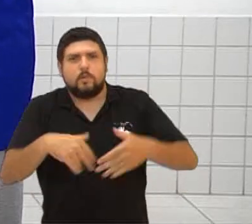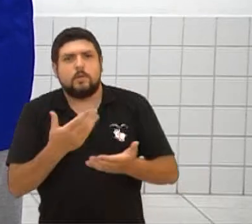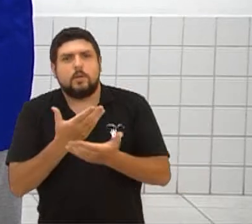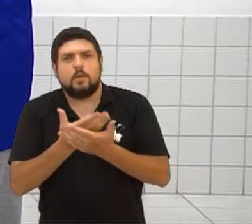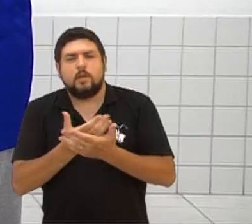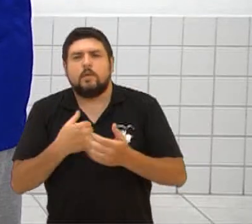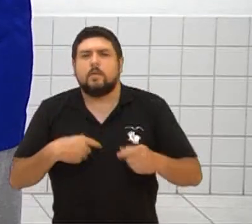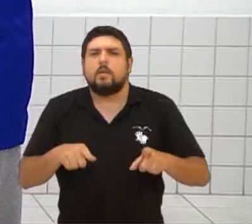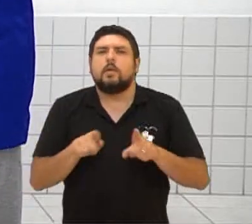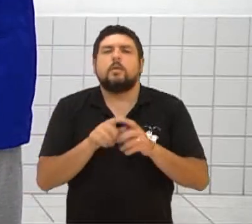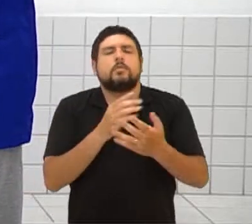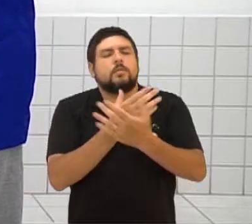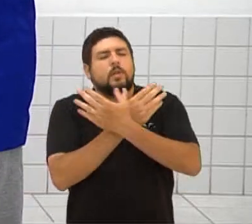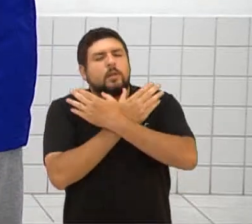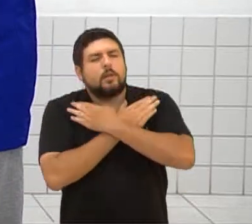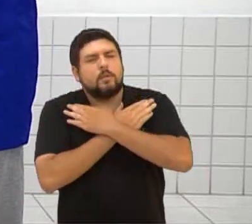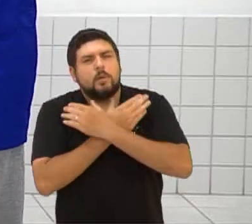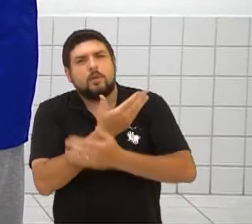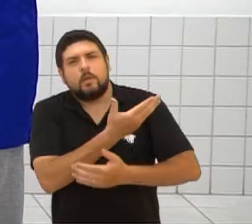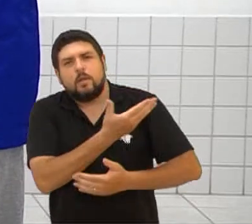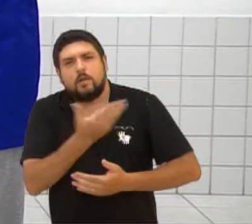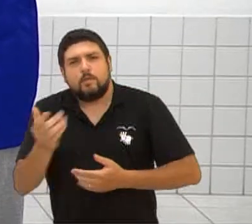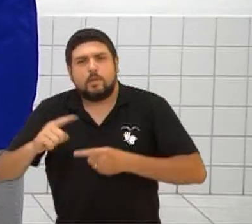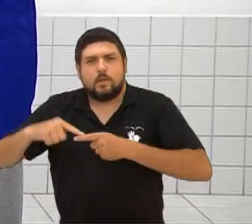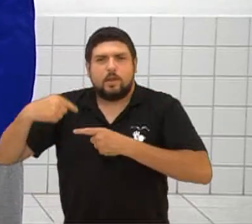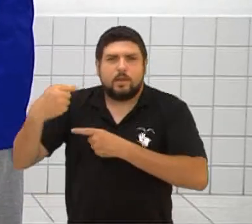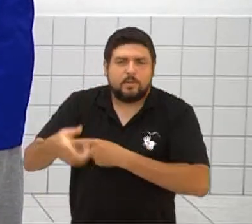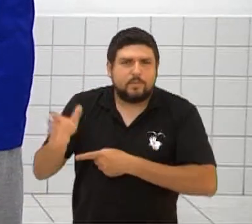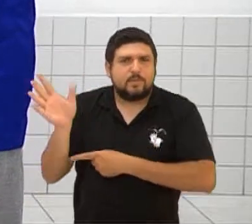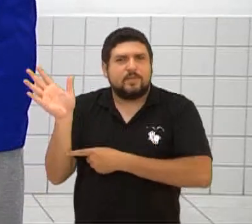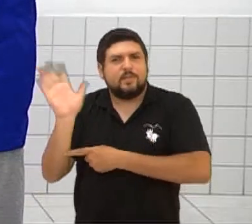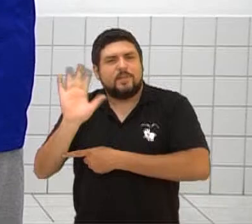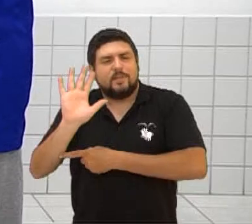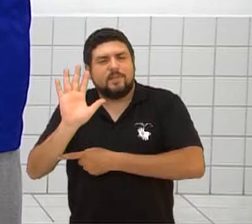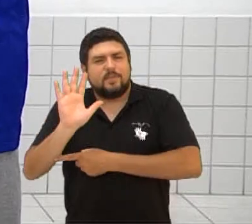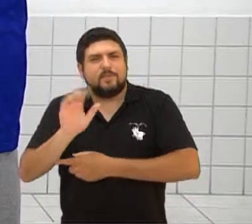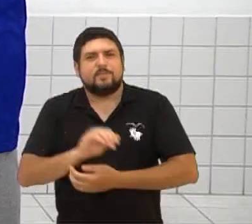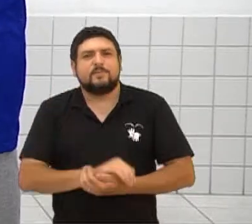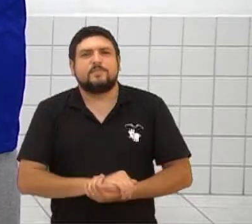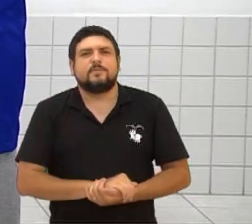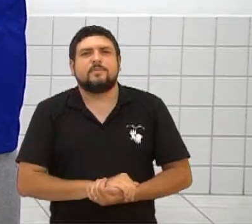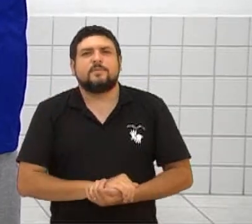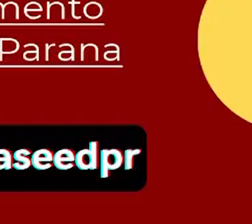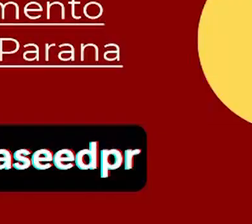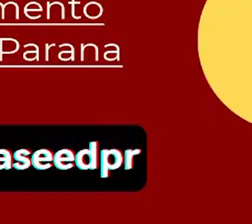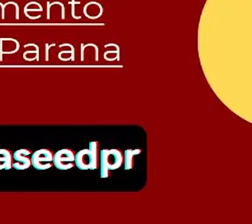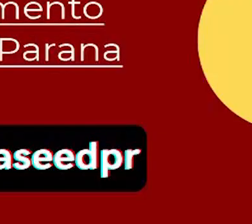forte abraço, né, e até a próxima. Tchau, tchau a todos. Tchau, pessoal.